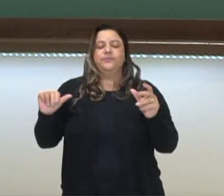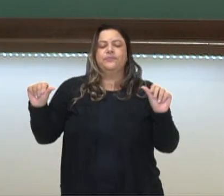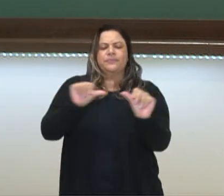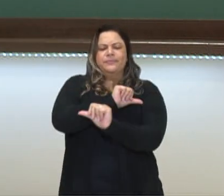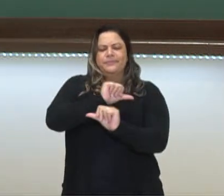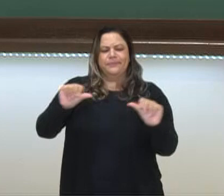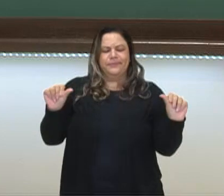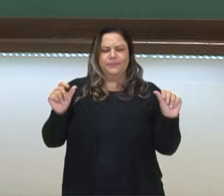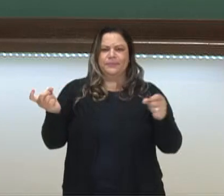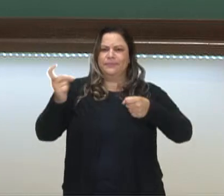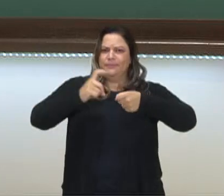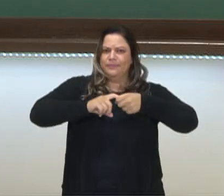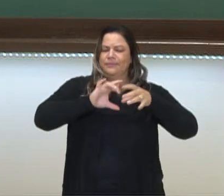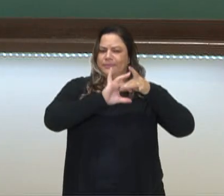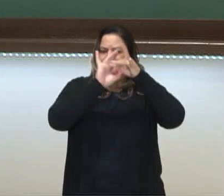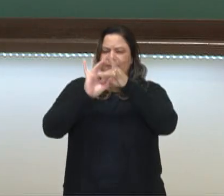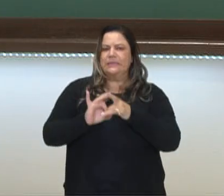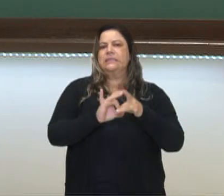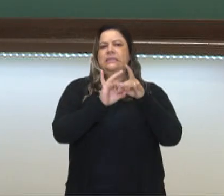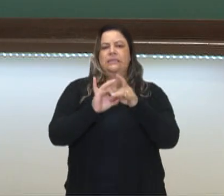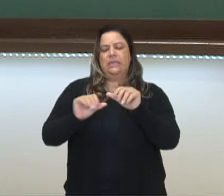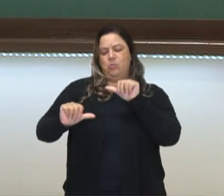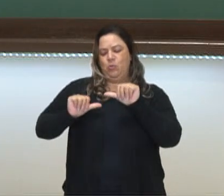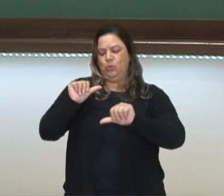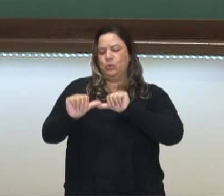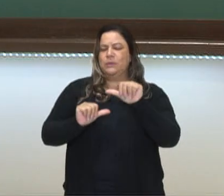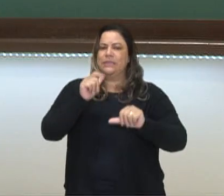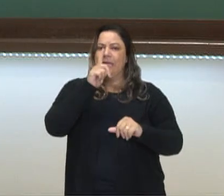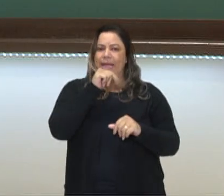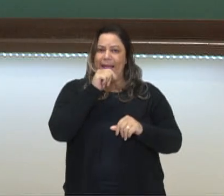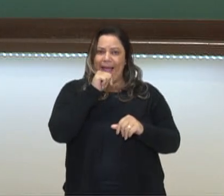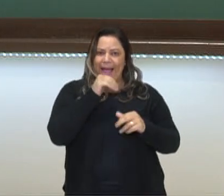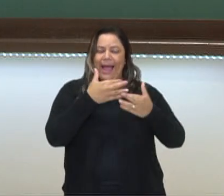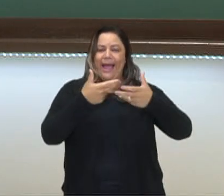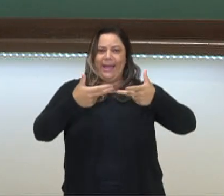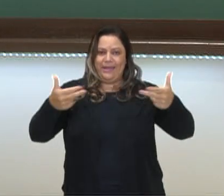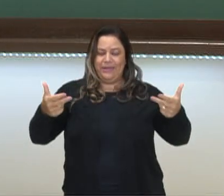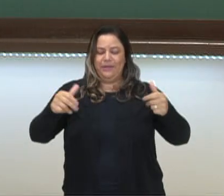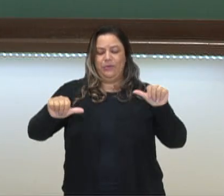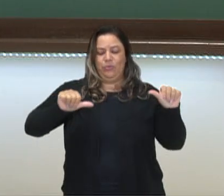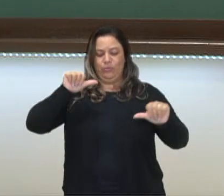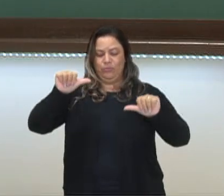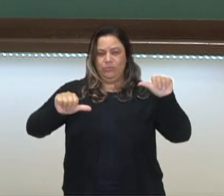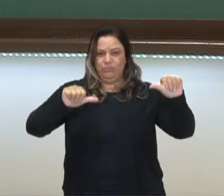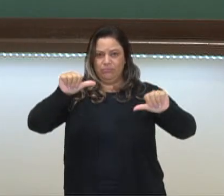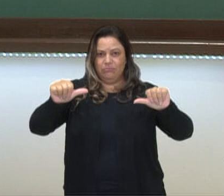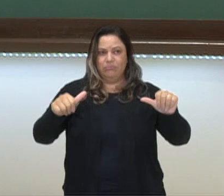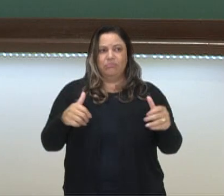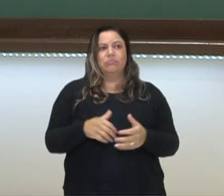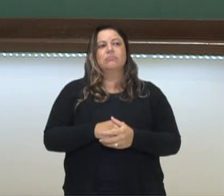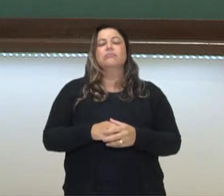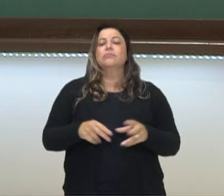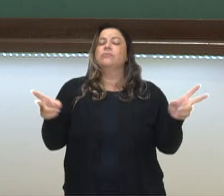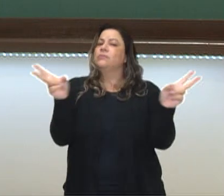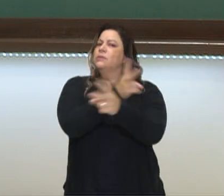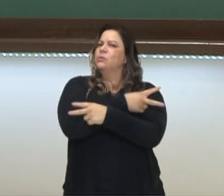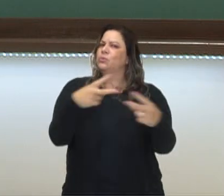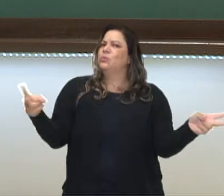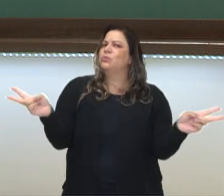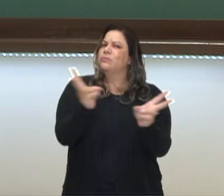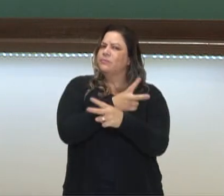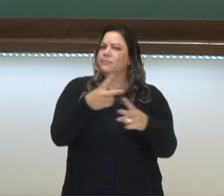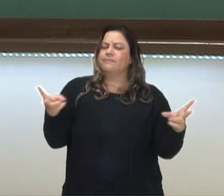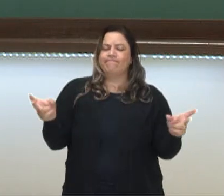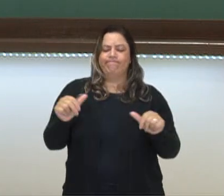modificação nas correntes de ar, também tivemos a modificação na movimentação dos ventos e